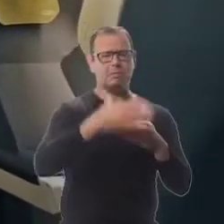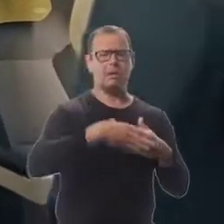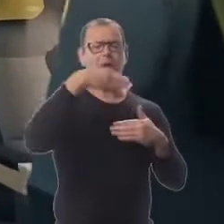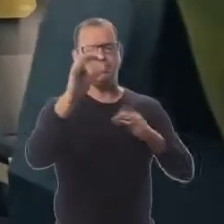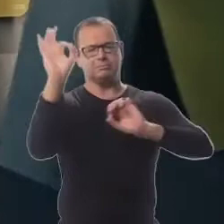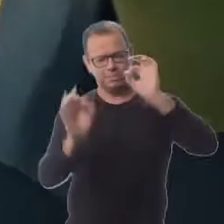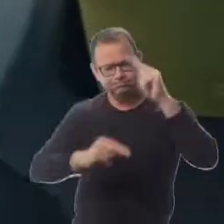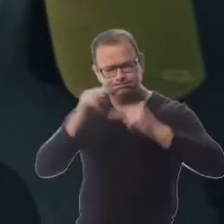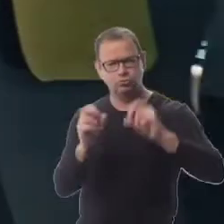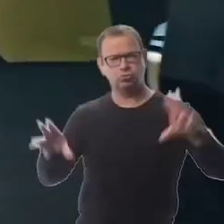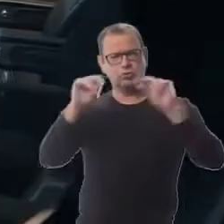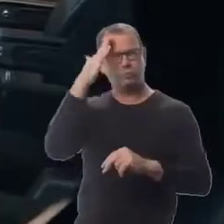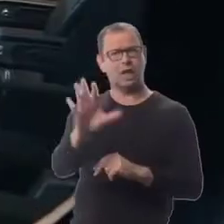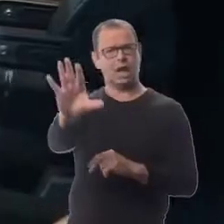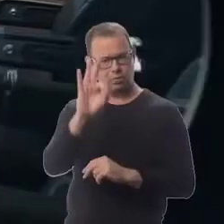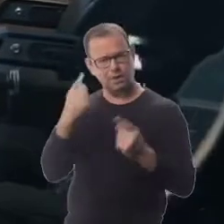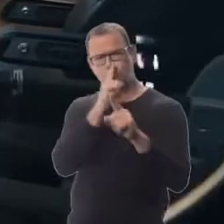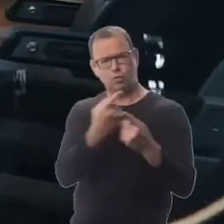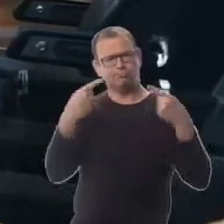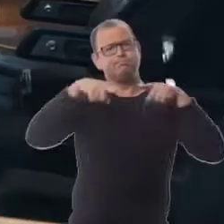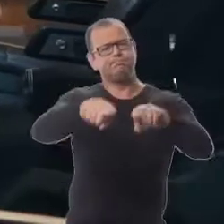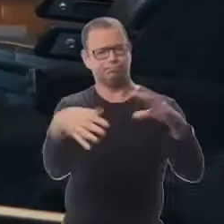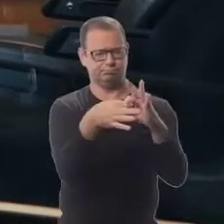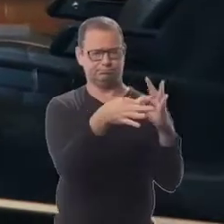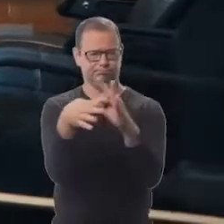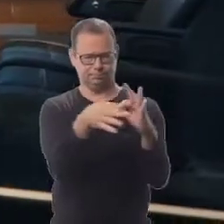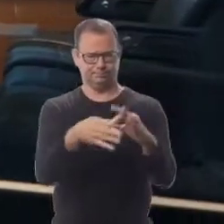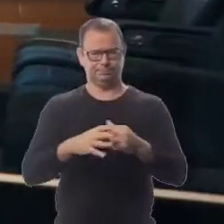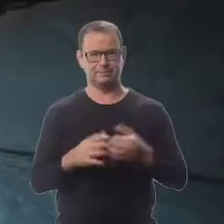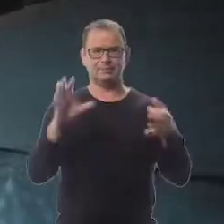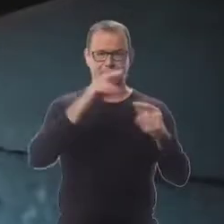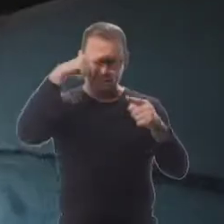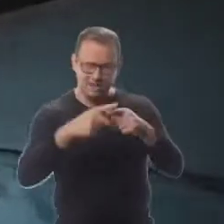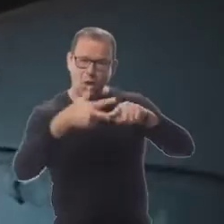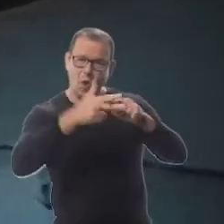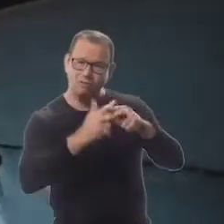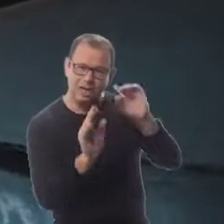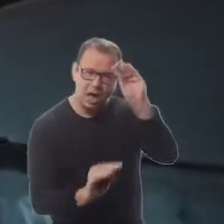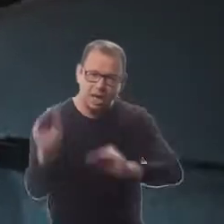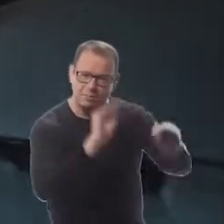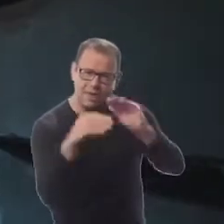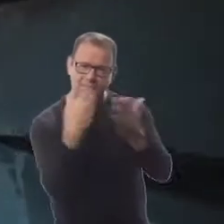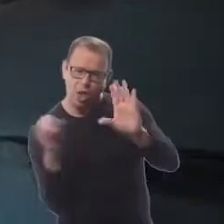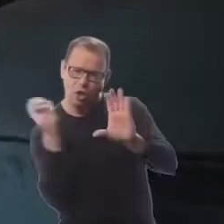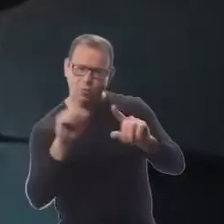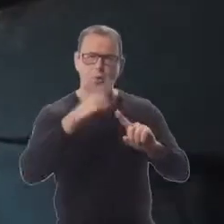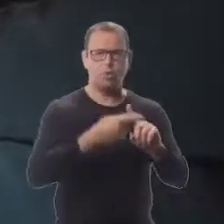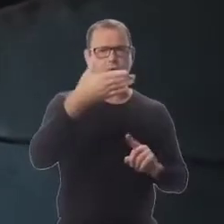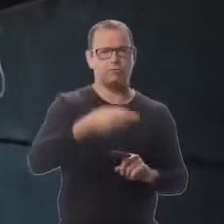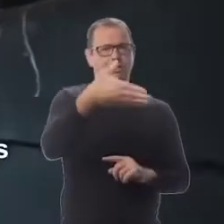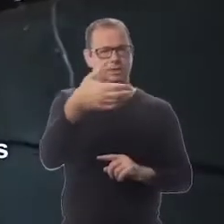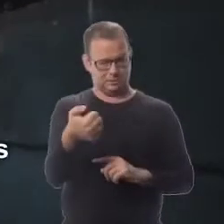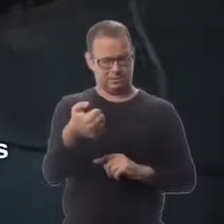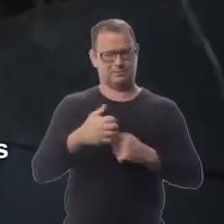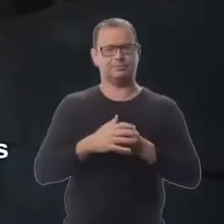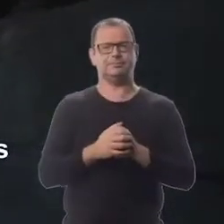nave 14, que, juntamente com a nave 13, constituía a oficina de reparação de máquinas de depósito em 1915.